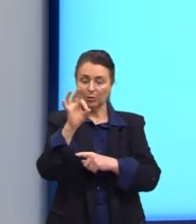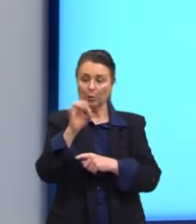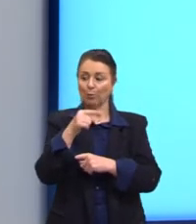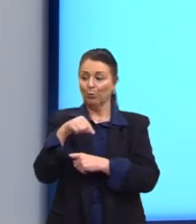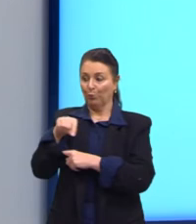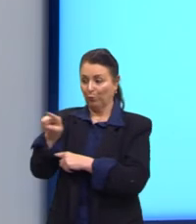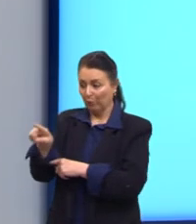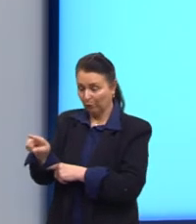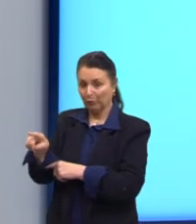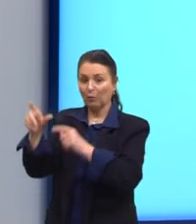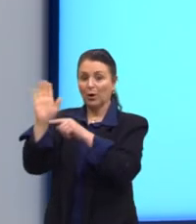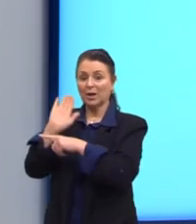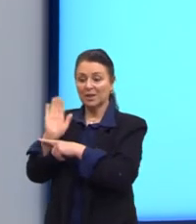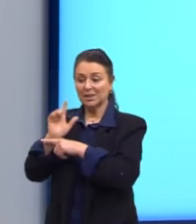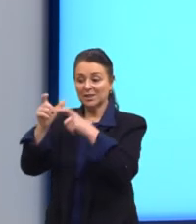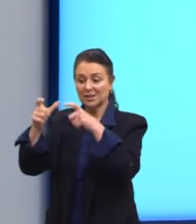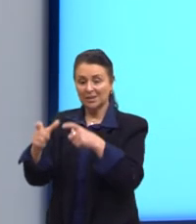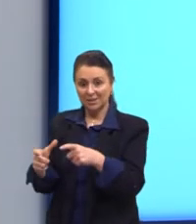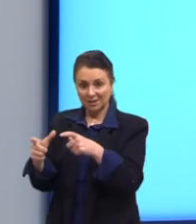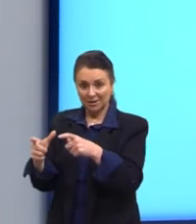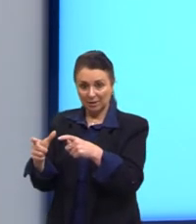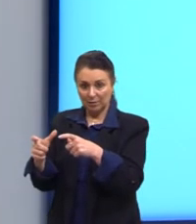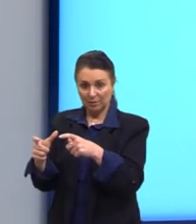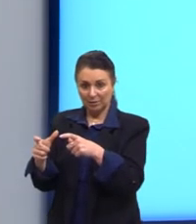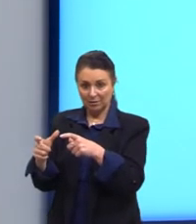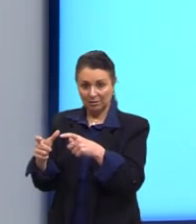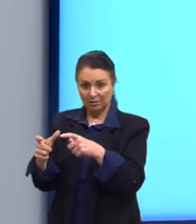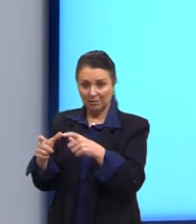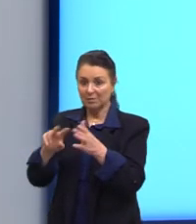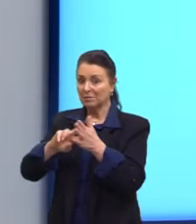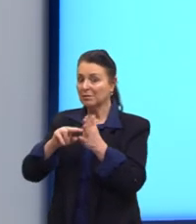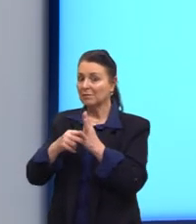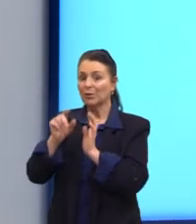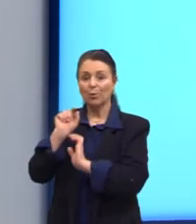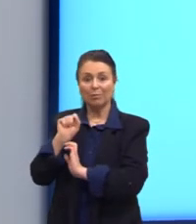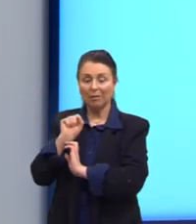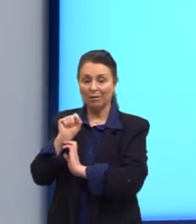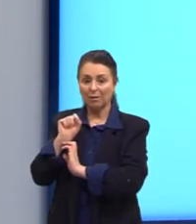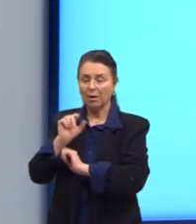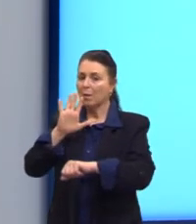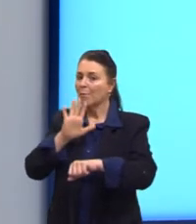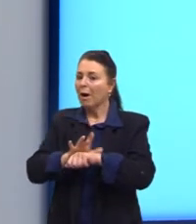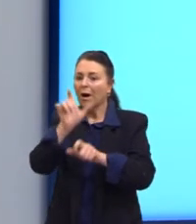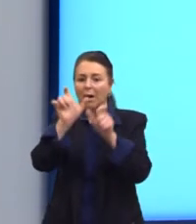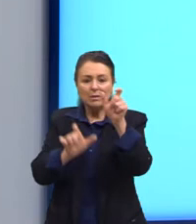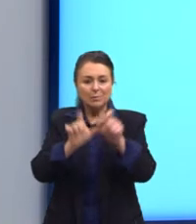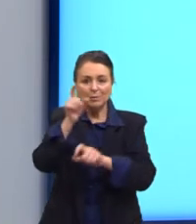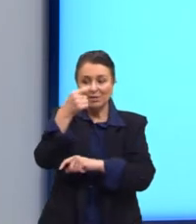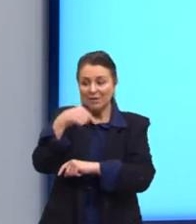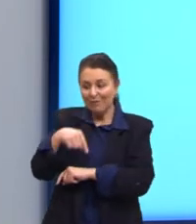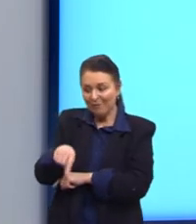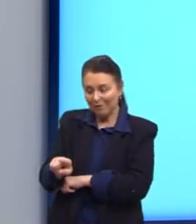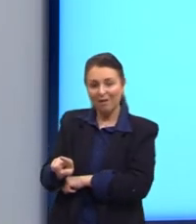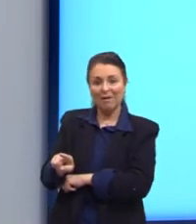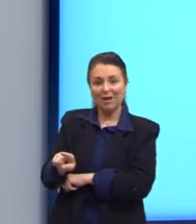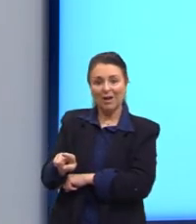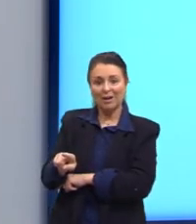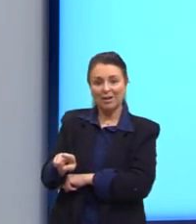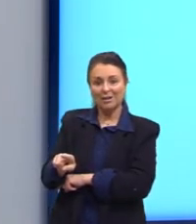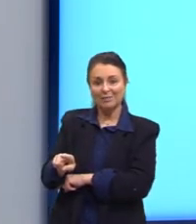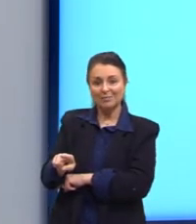ao cinema assistir a TV o que que isso significa significa que mais pessoas que vai ao cinema